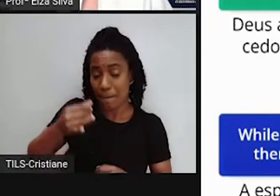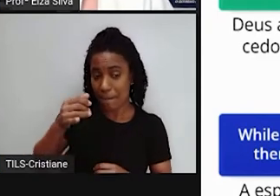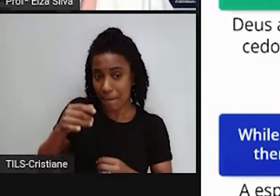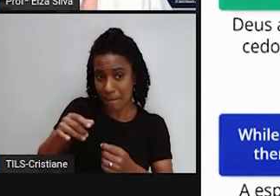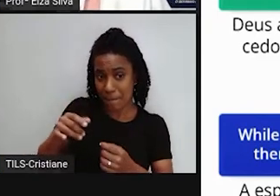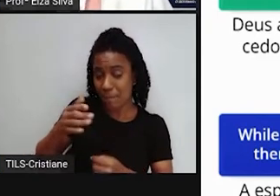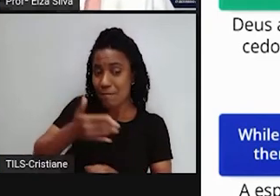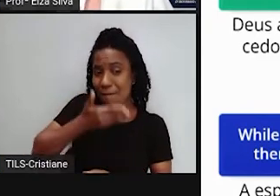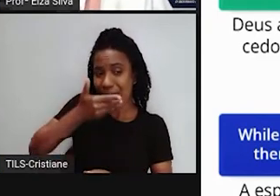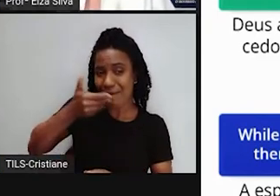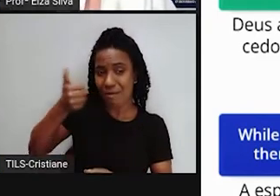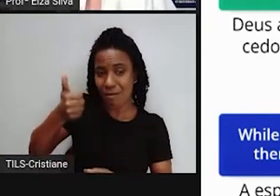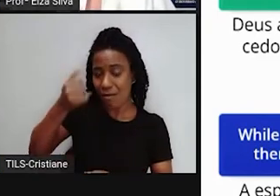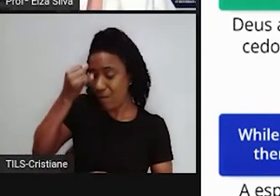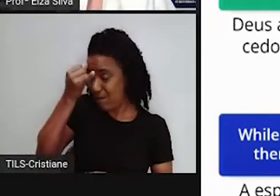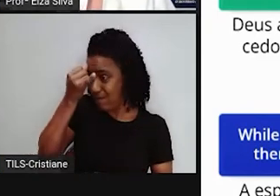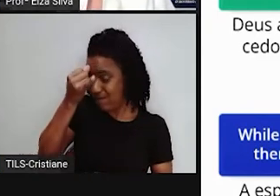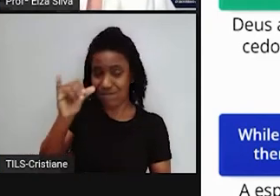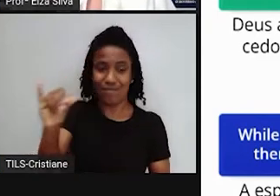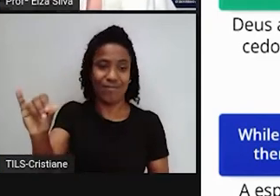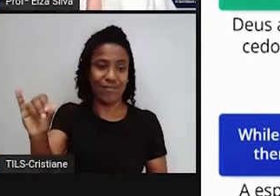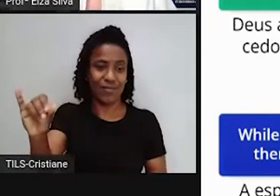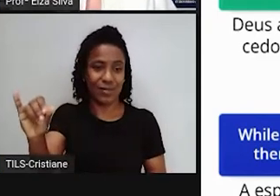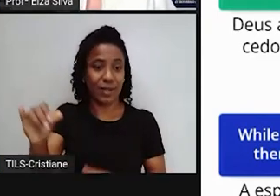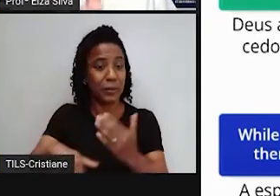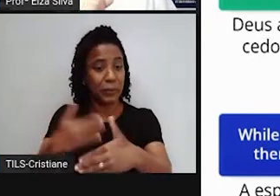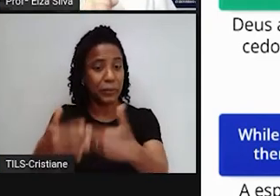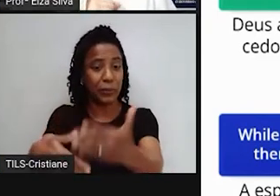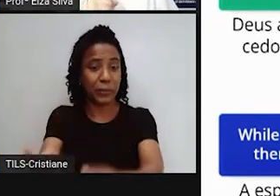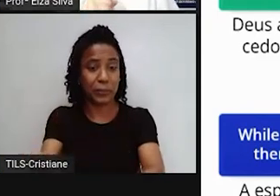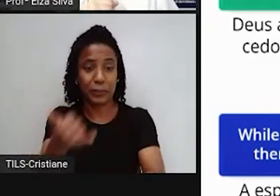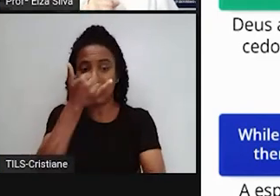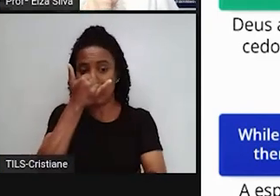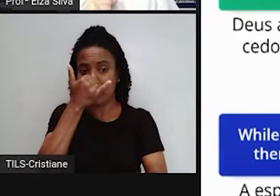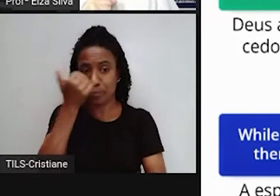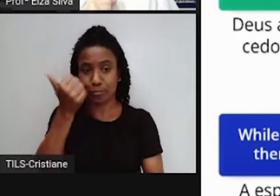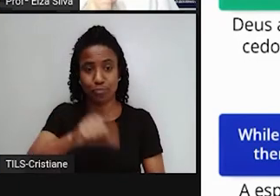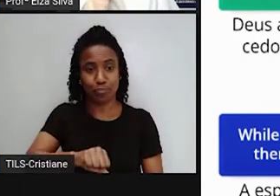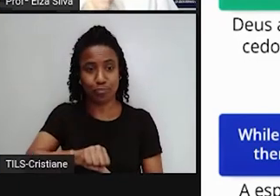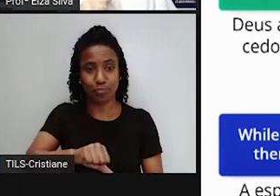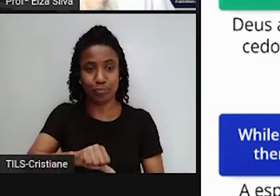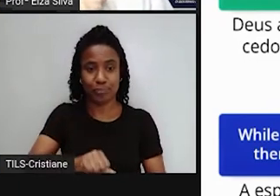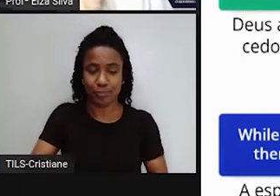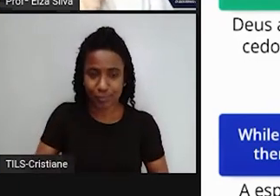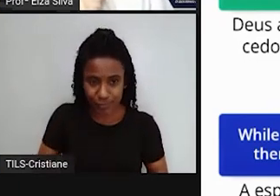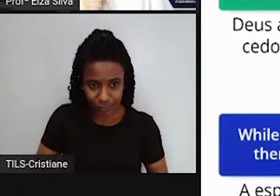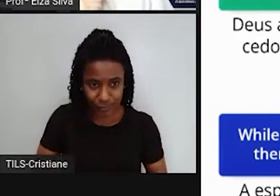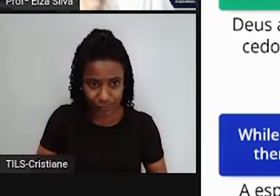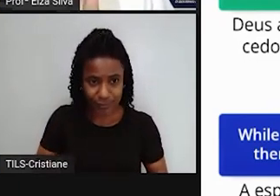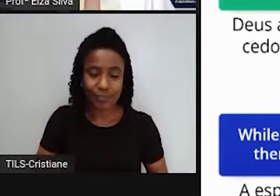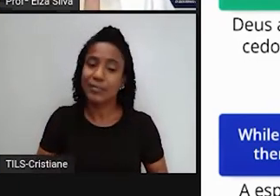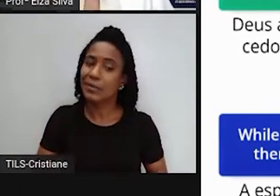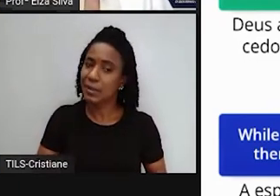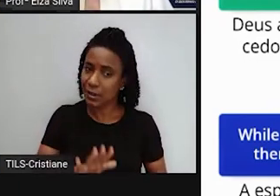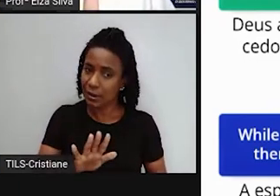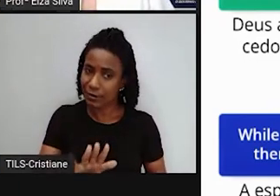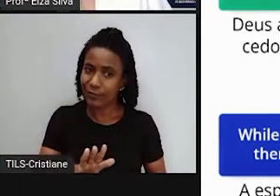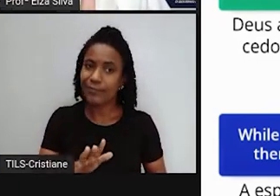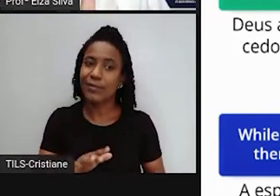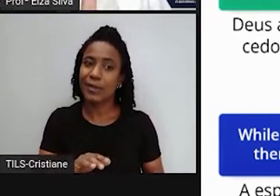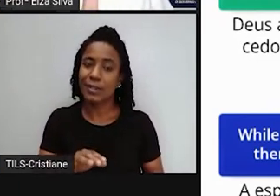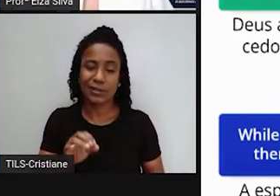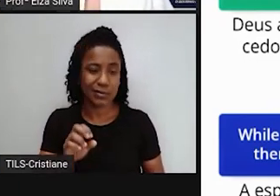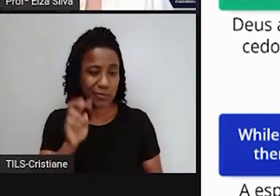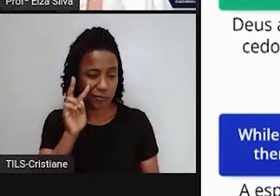Então, a experiência de vida nos faz observar muito bem que isso acontece. Então, se você já